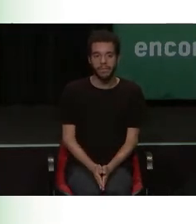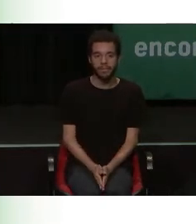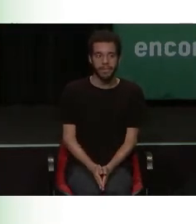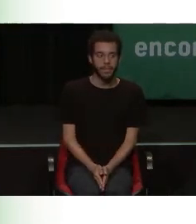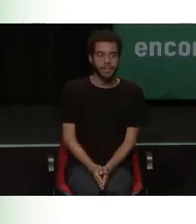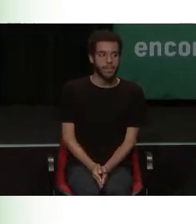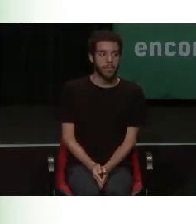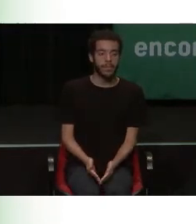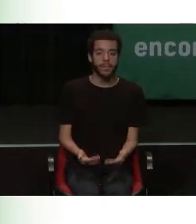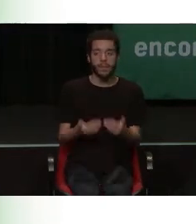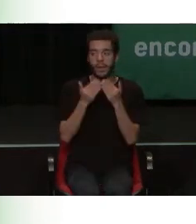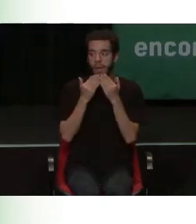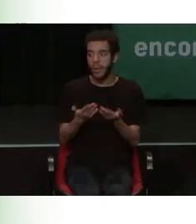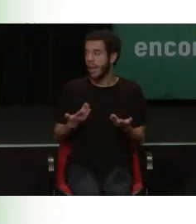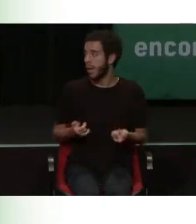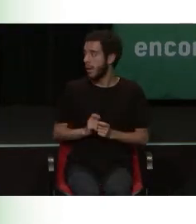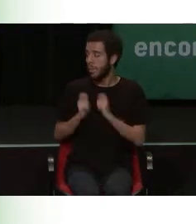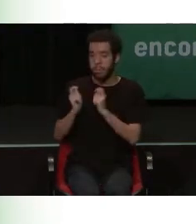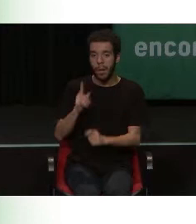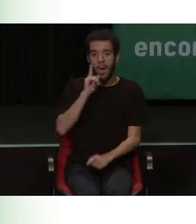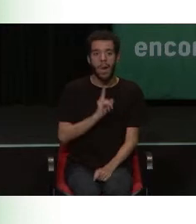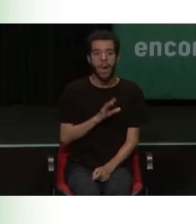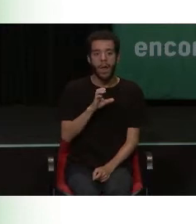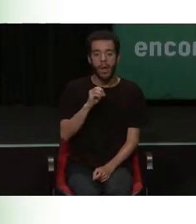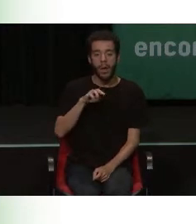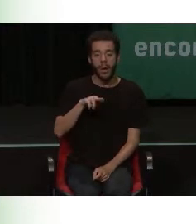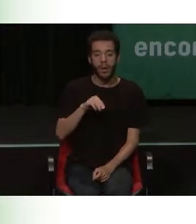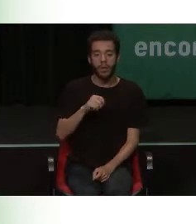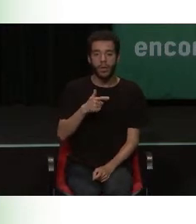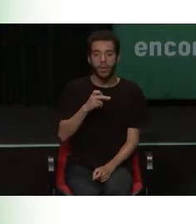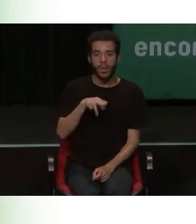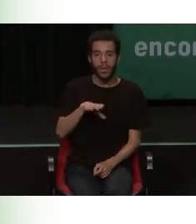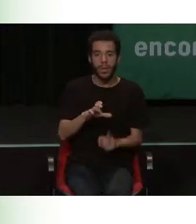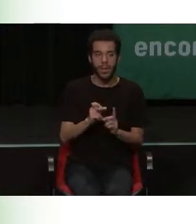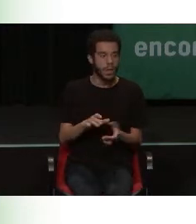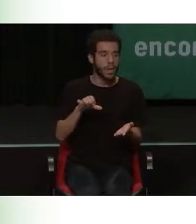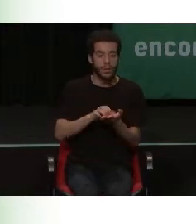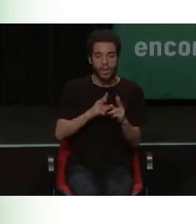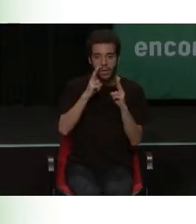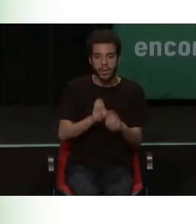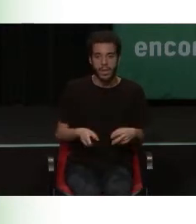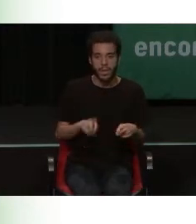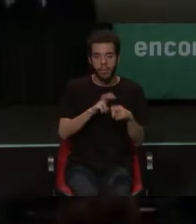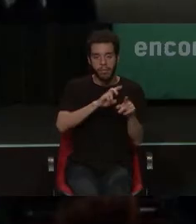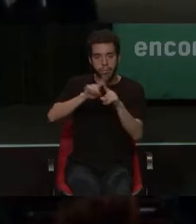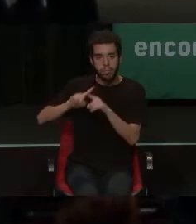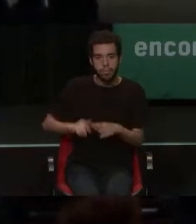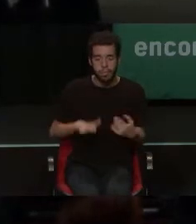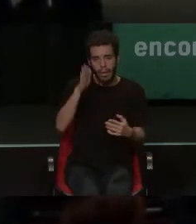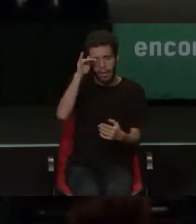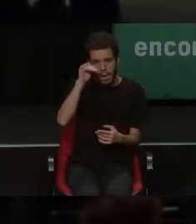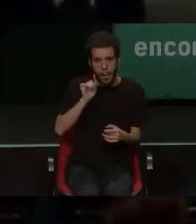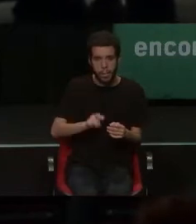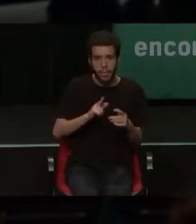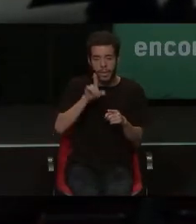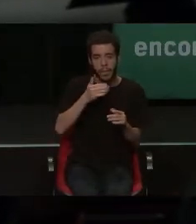Obrigada, Ricardo. Passo agora a palavra a Constança Pombo, Centro de Investigação Interdisciplinar em Sanidade Animal e Laboratório Associado